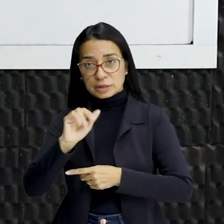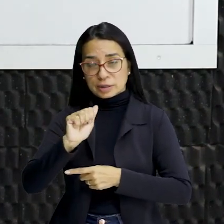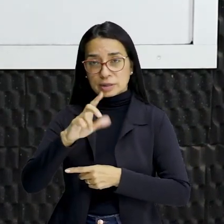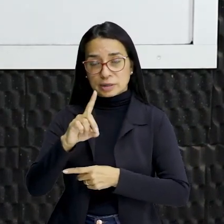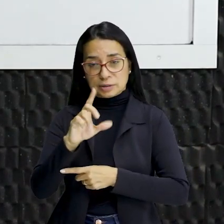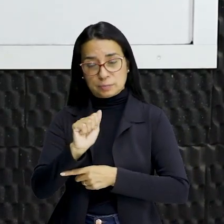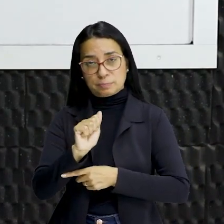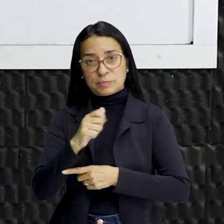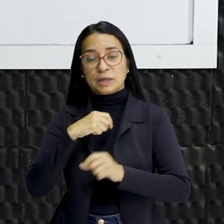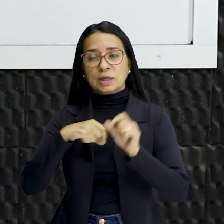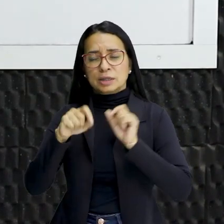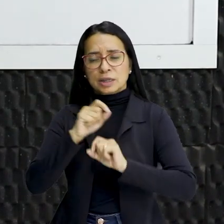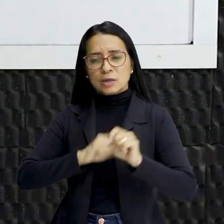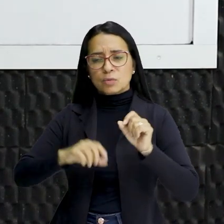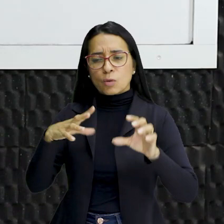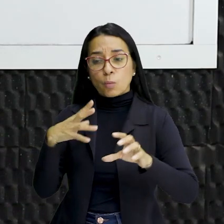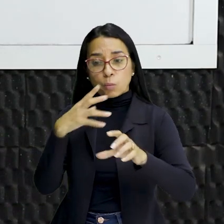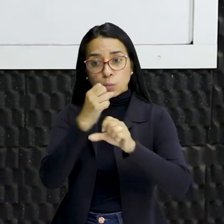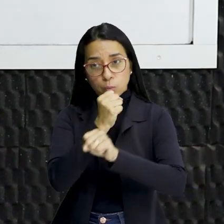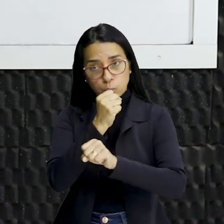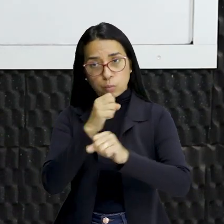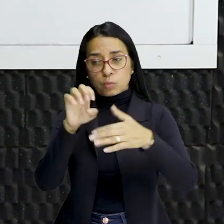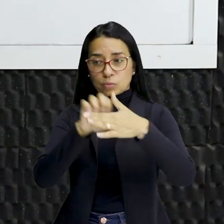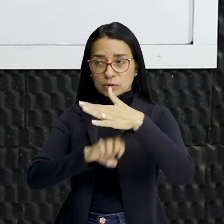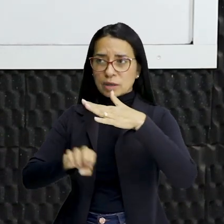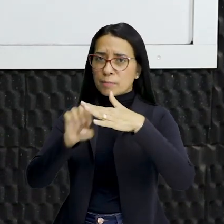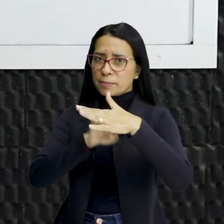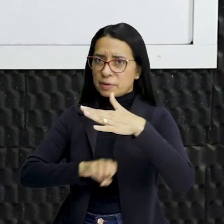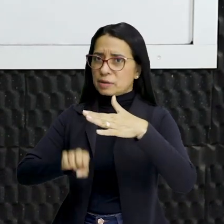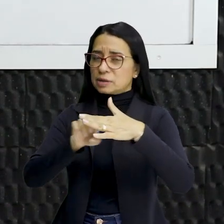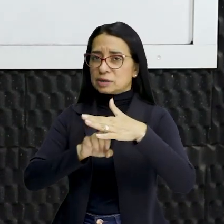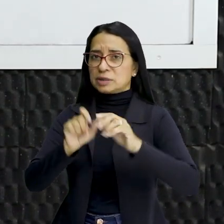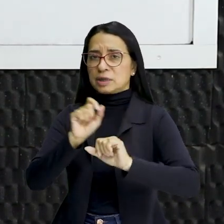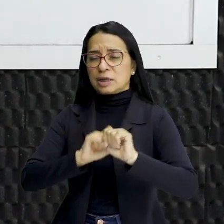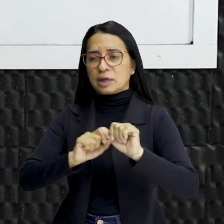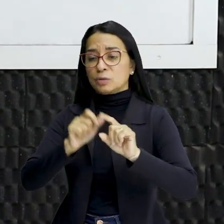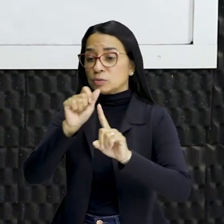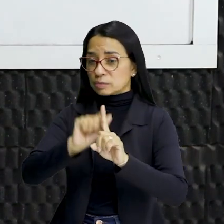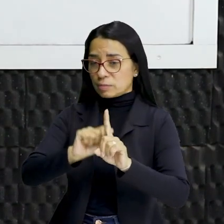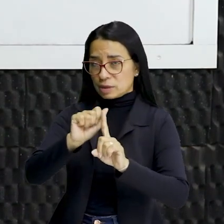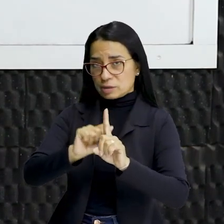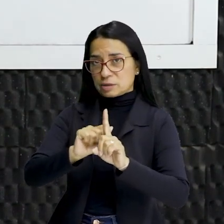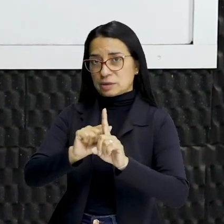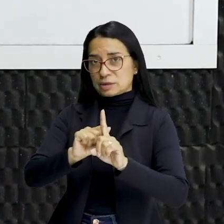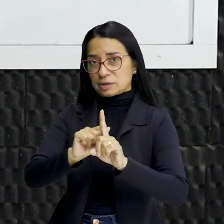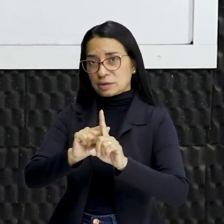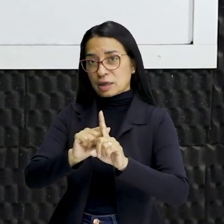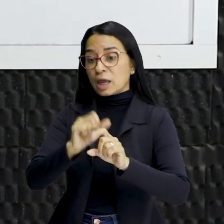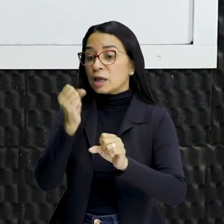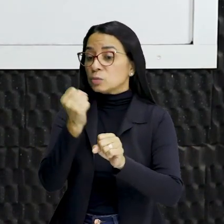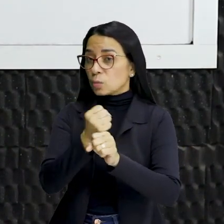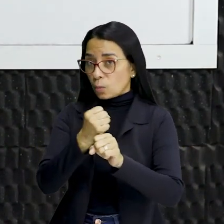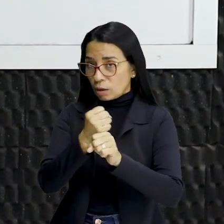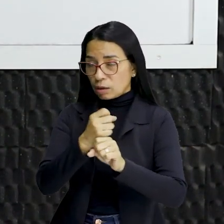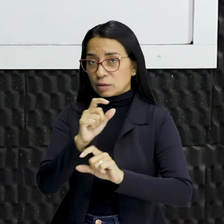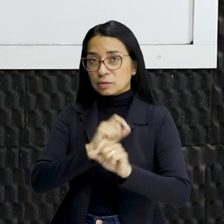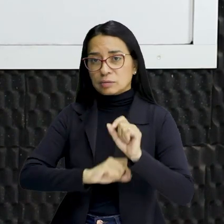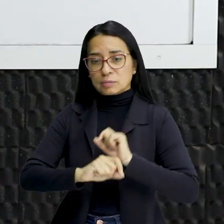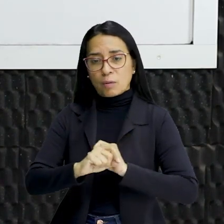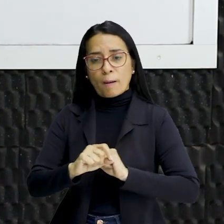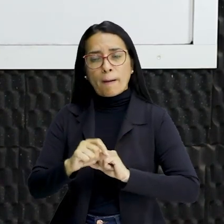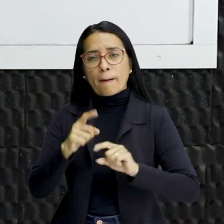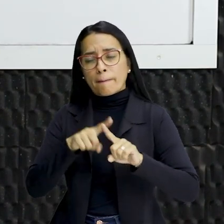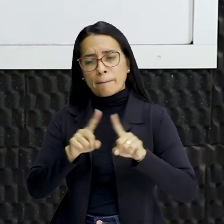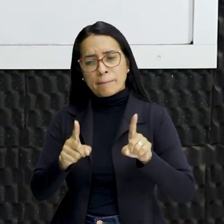faturamentos dessa empresa nos meses né uma média anual e eu falei que essa questão é uma questão de média